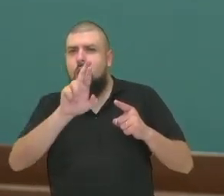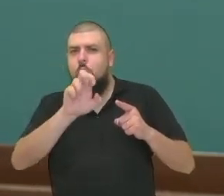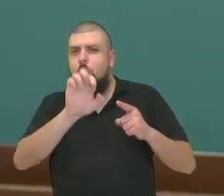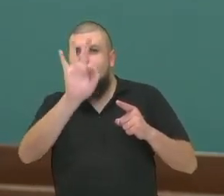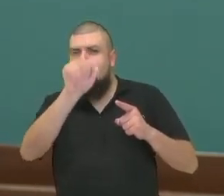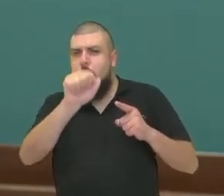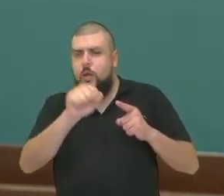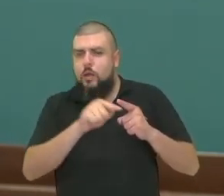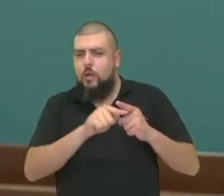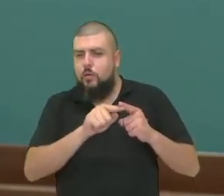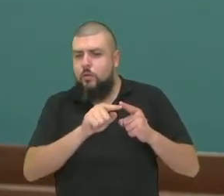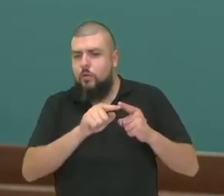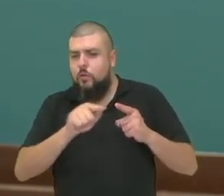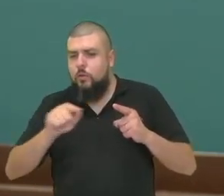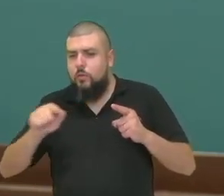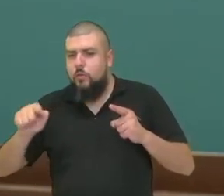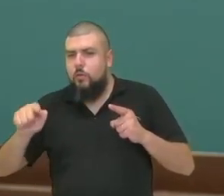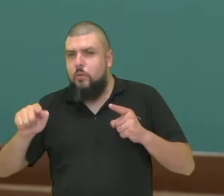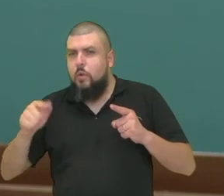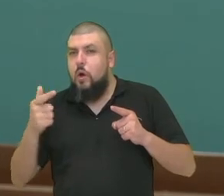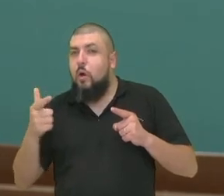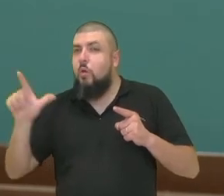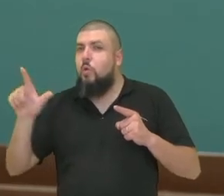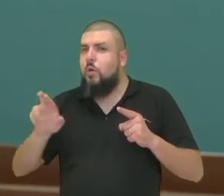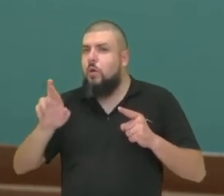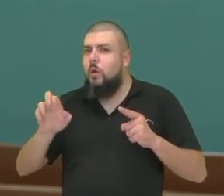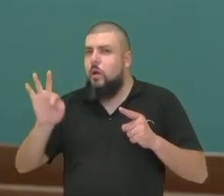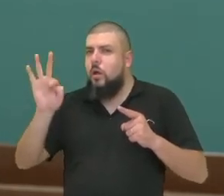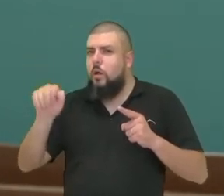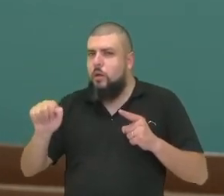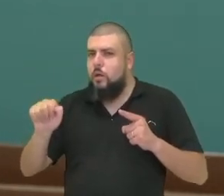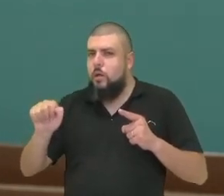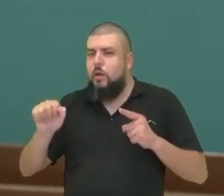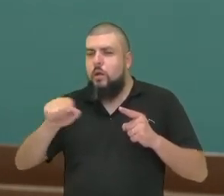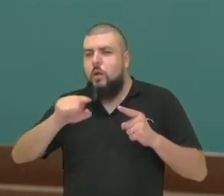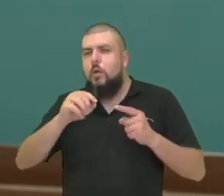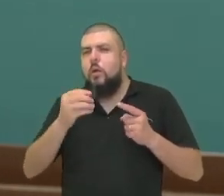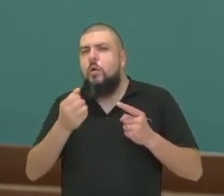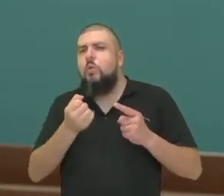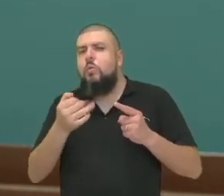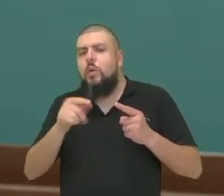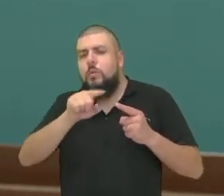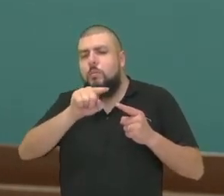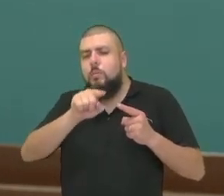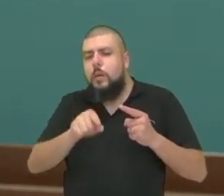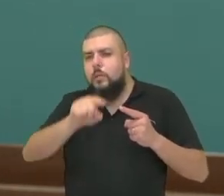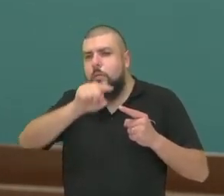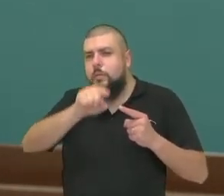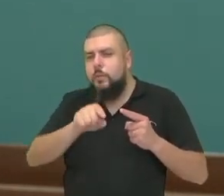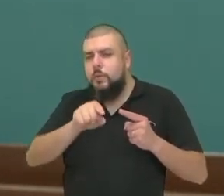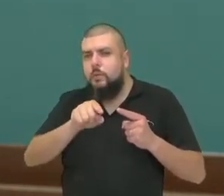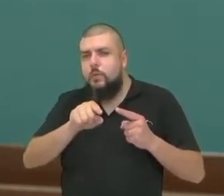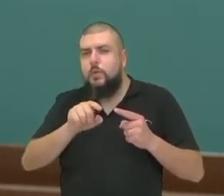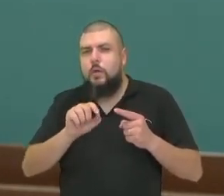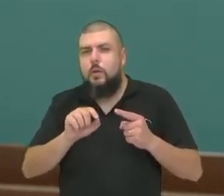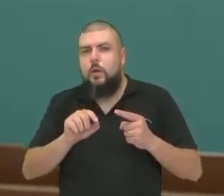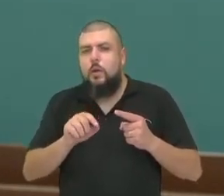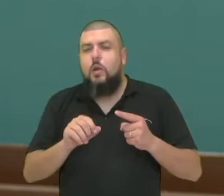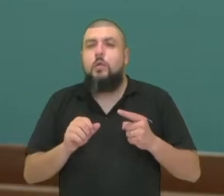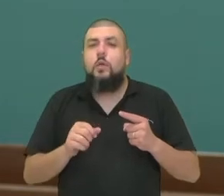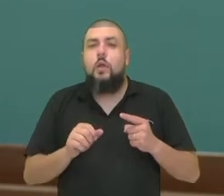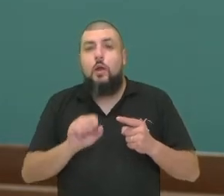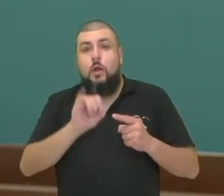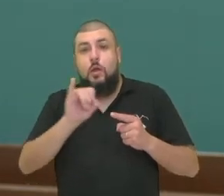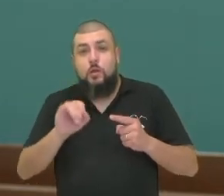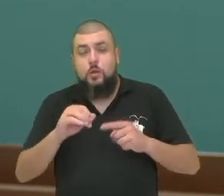número né que está relacionado com cada abertura entre as duas semi-retas e quanto